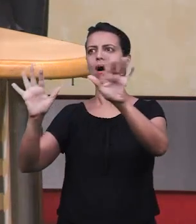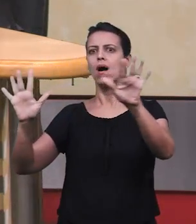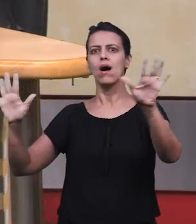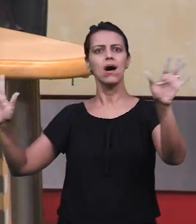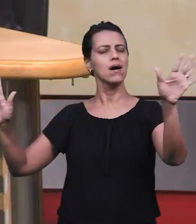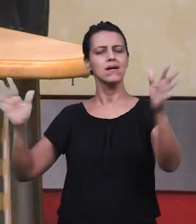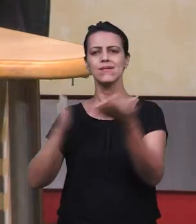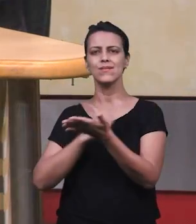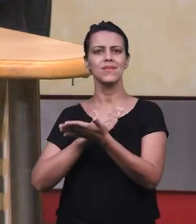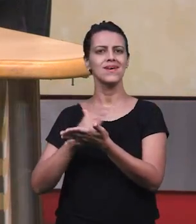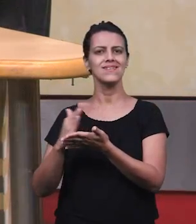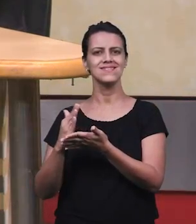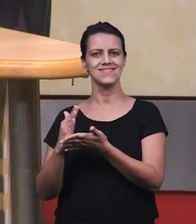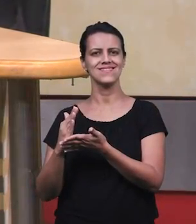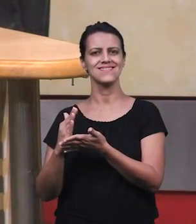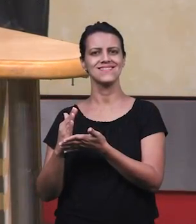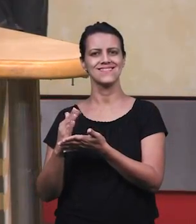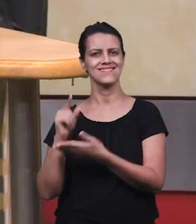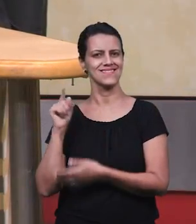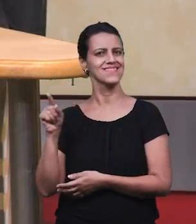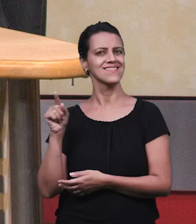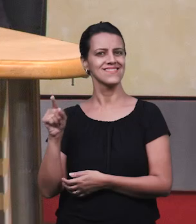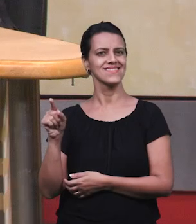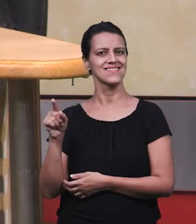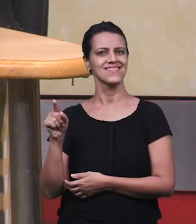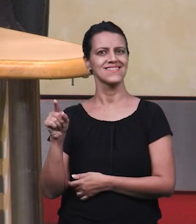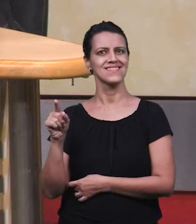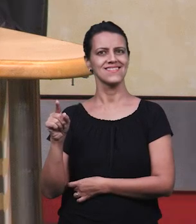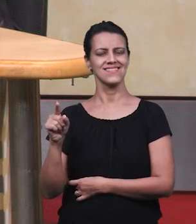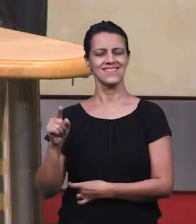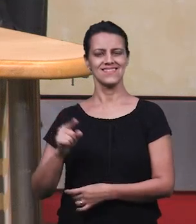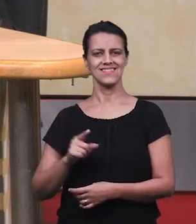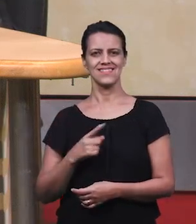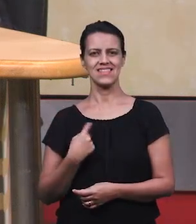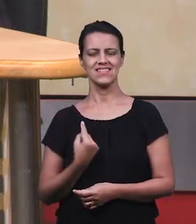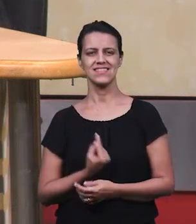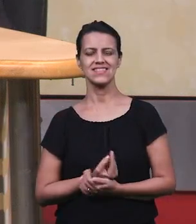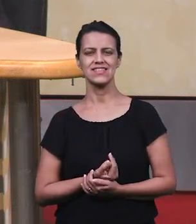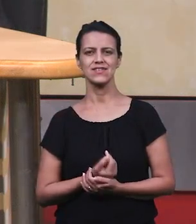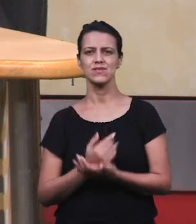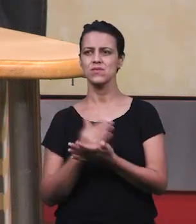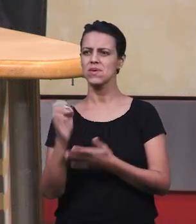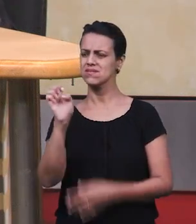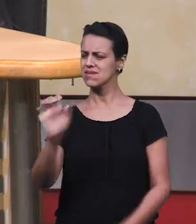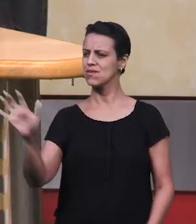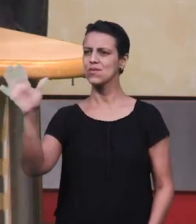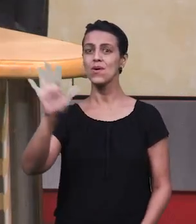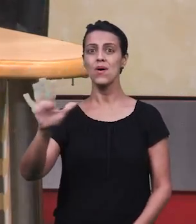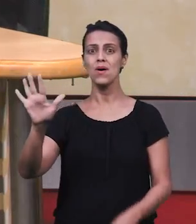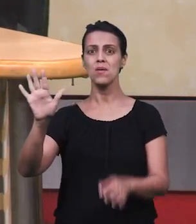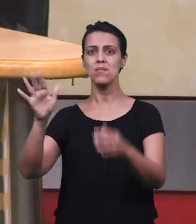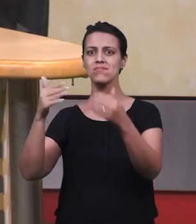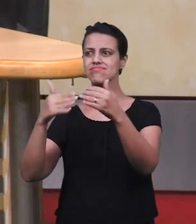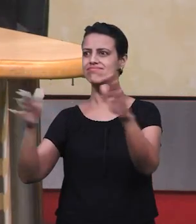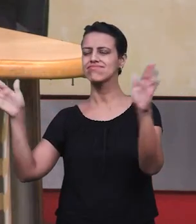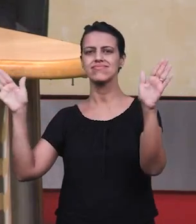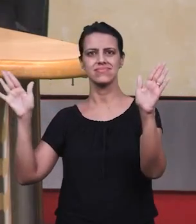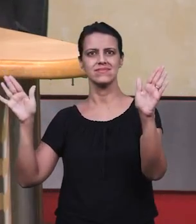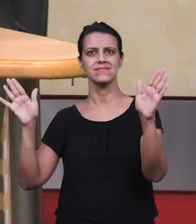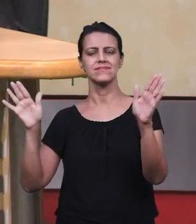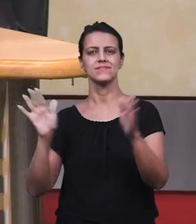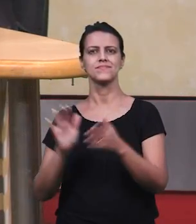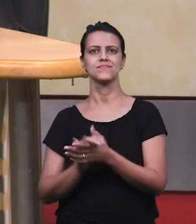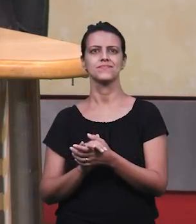na França. Então, esse foi o início ali na década de 80, entrando na Europa, na Europa de cá,